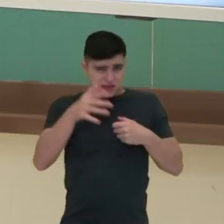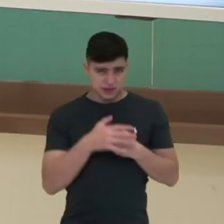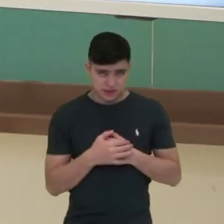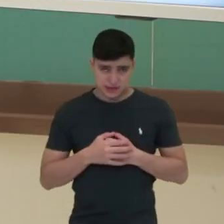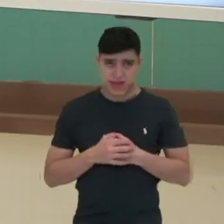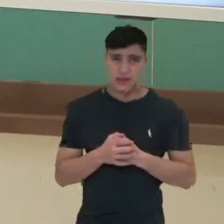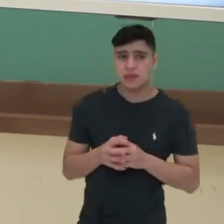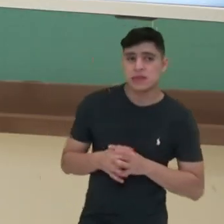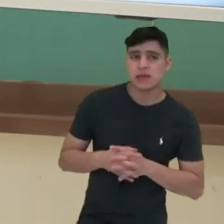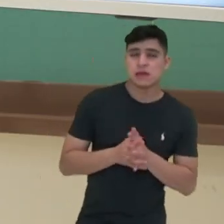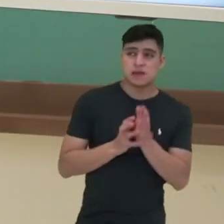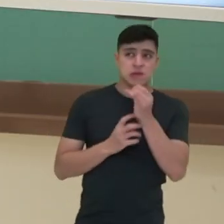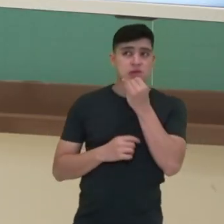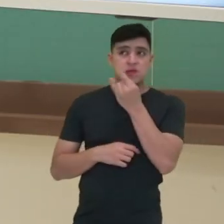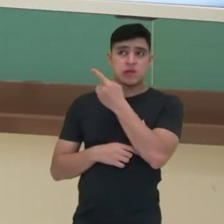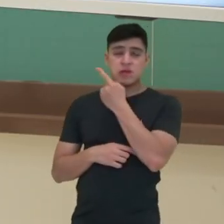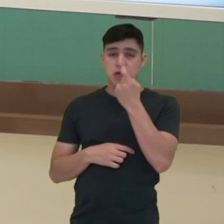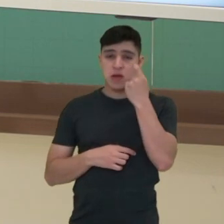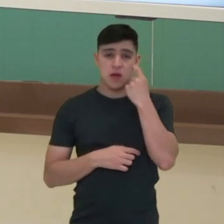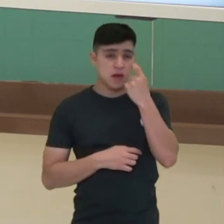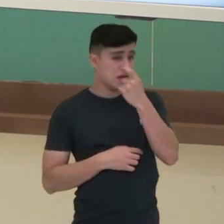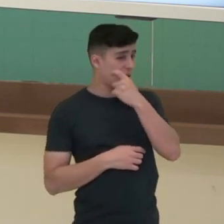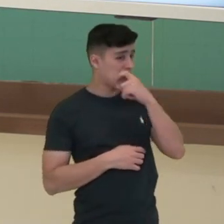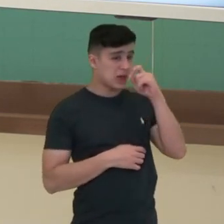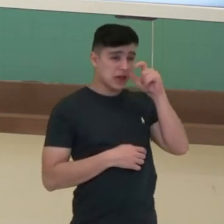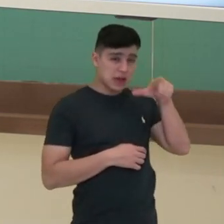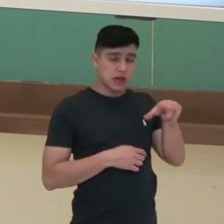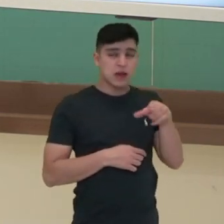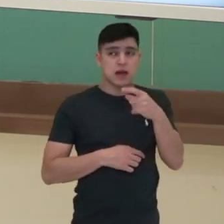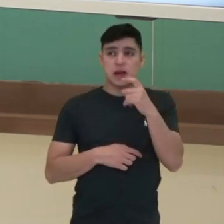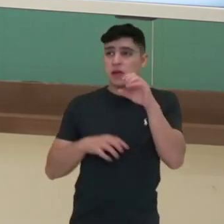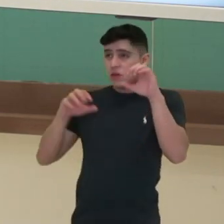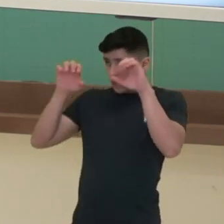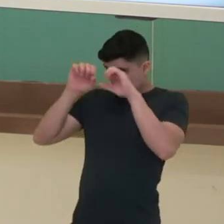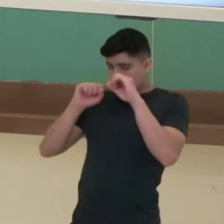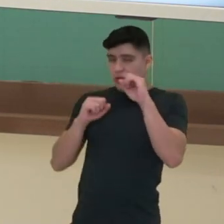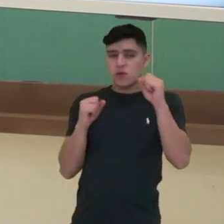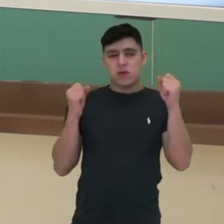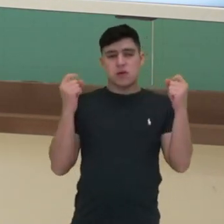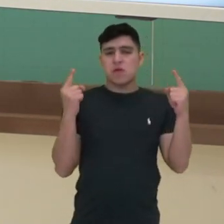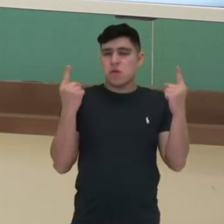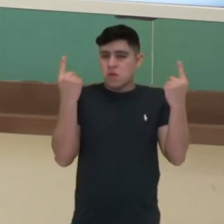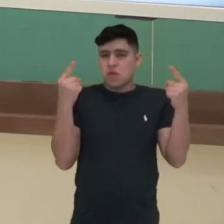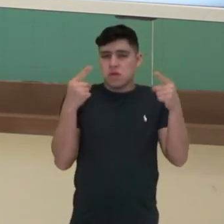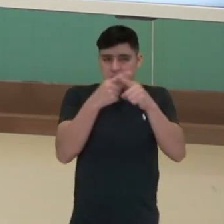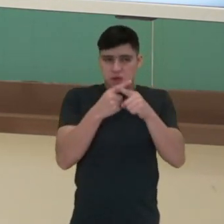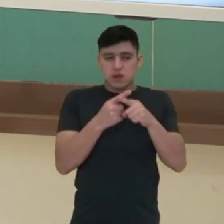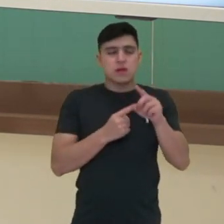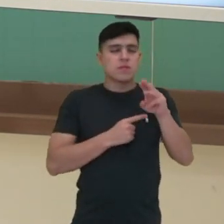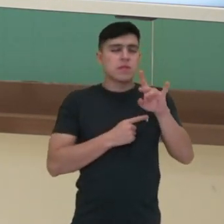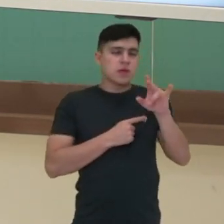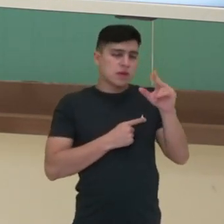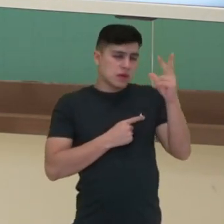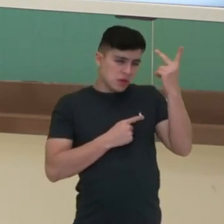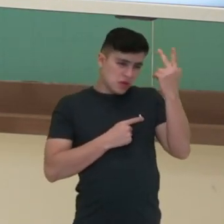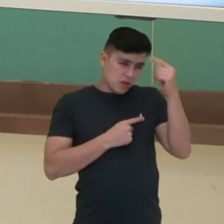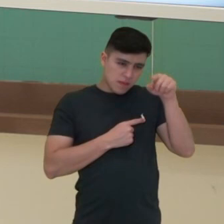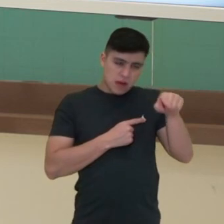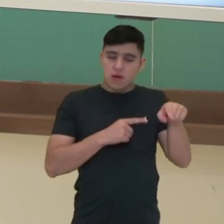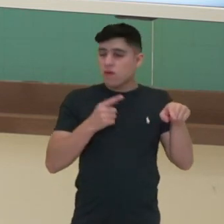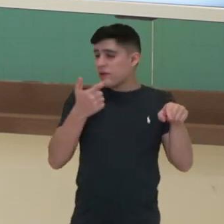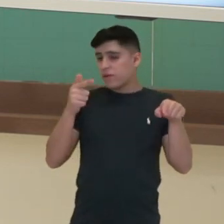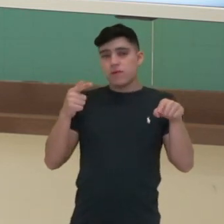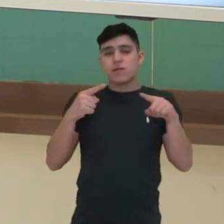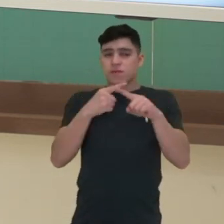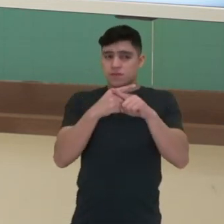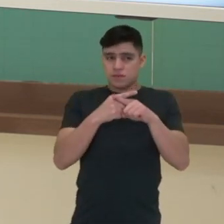né? Cor dos olhos claros e escuros dá 1 para 1, tá? Miopia normal também 1 para 1. Então, você vai multiplicando as situações